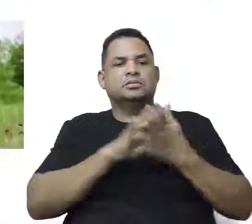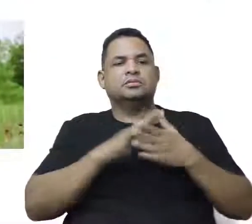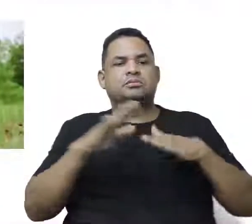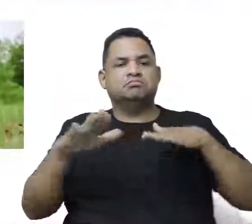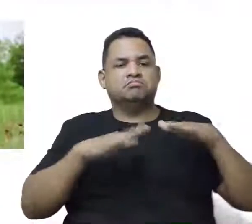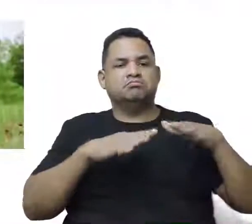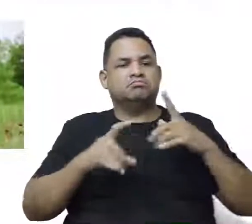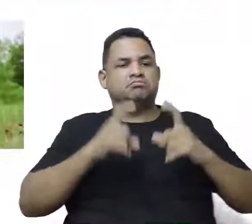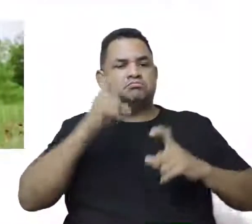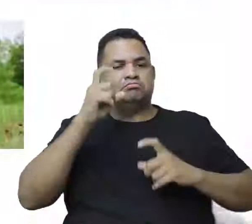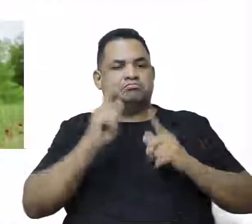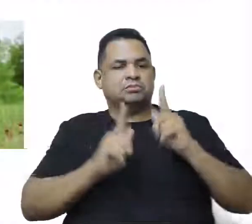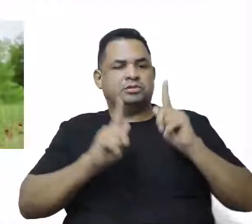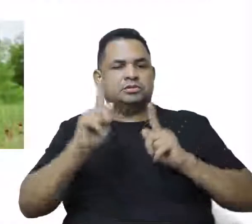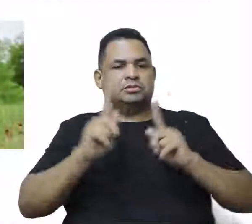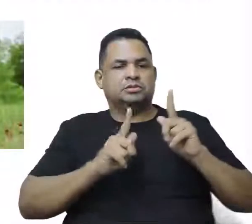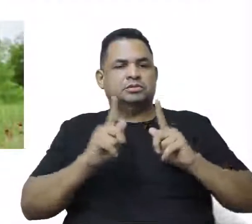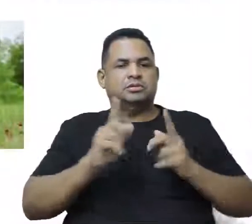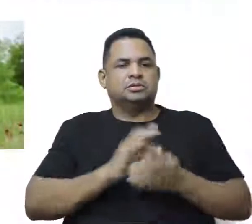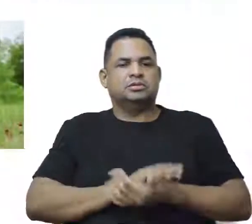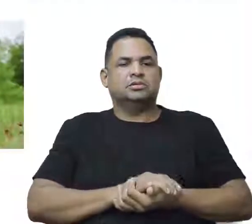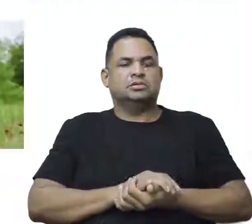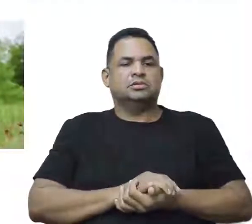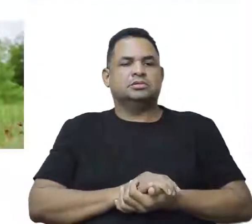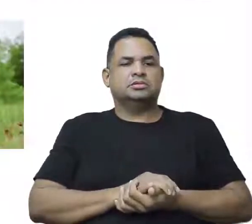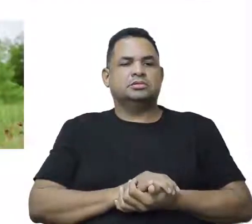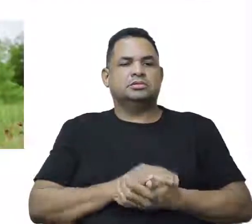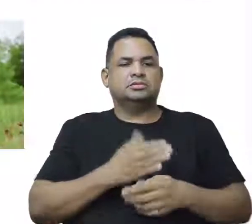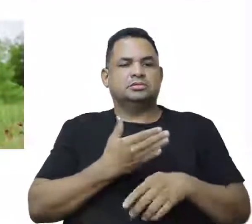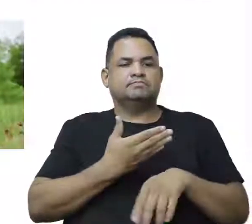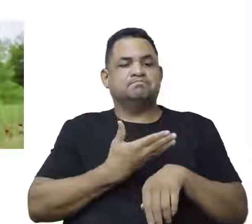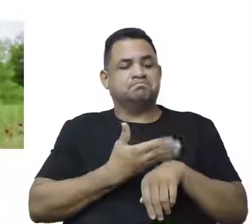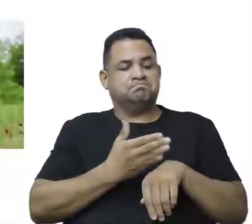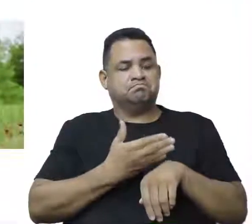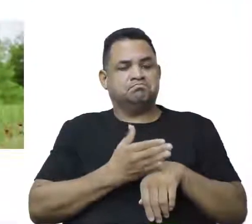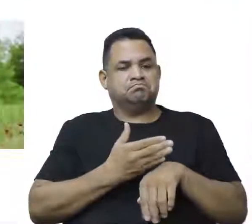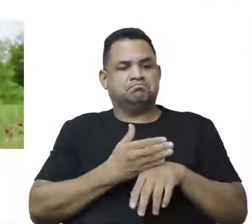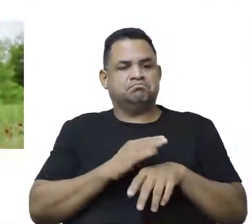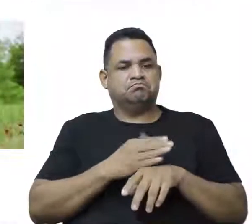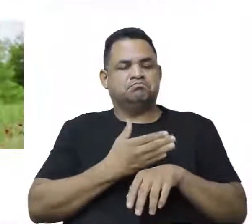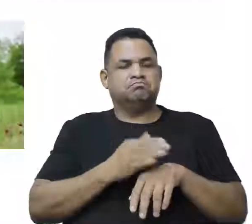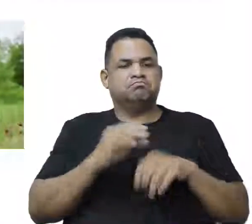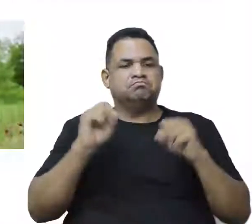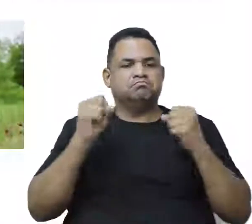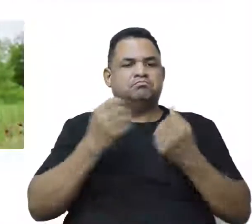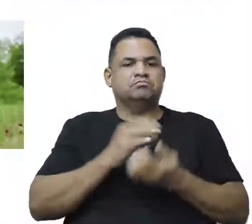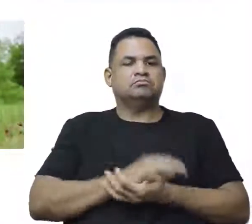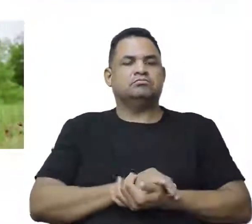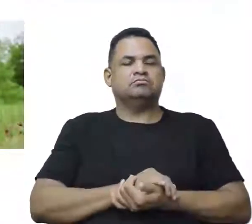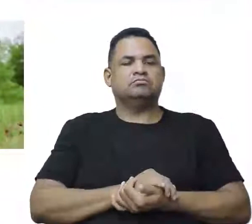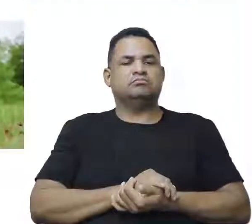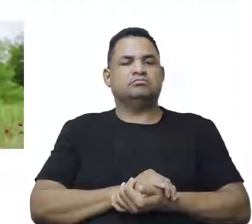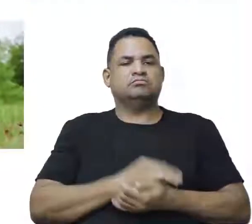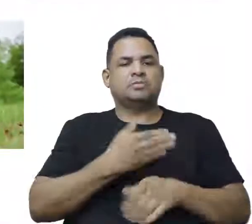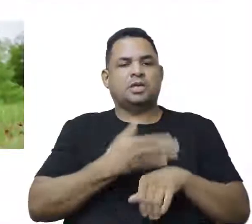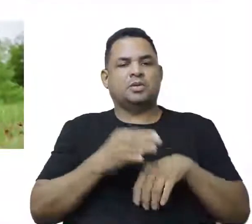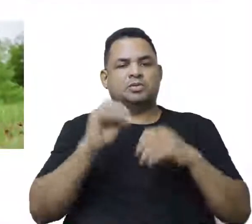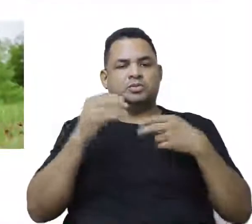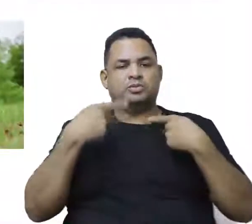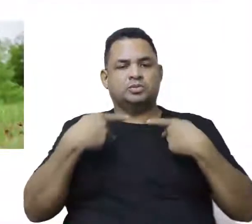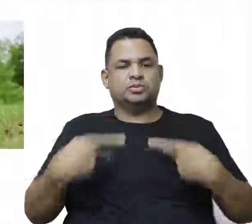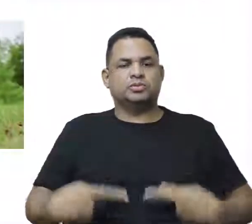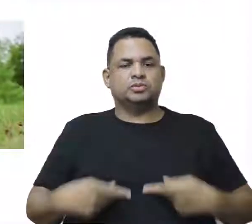O movimento e a gestualidade. Olha, nós falamos sobre isso, né? Sobre isso a aula inteira, né? Em